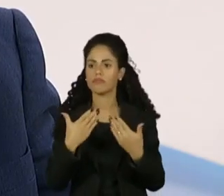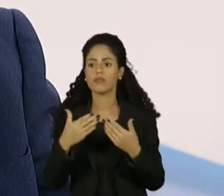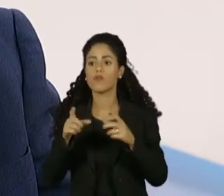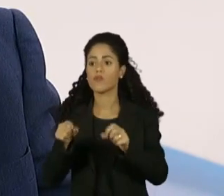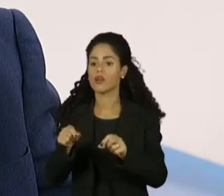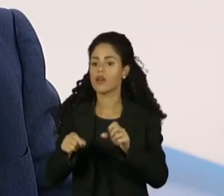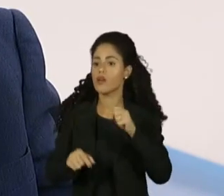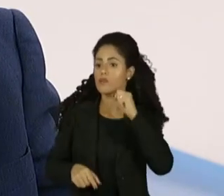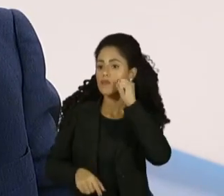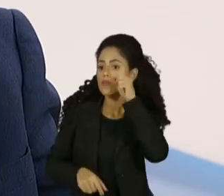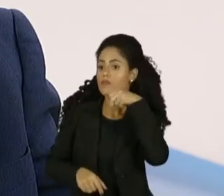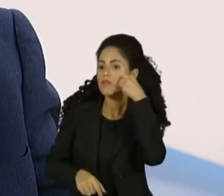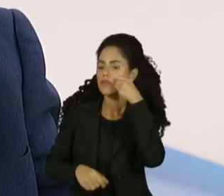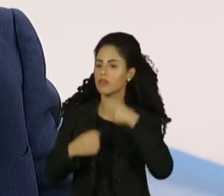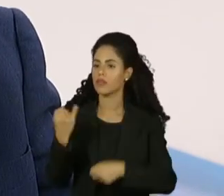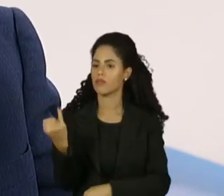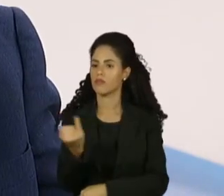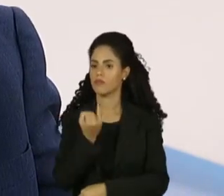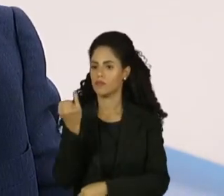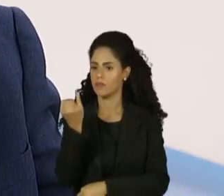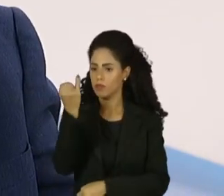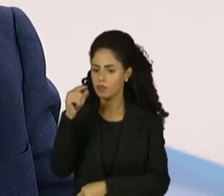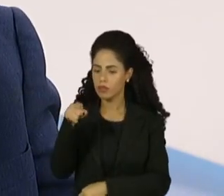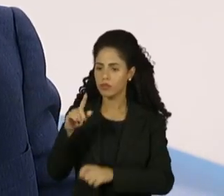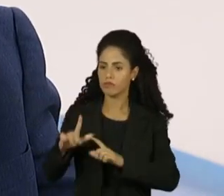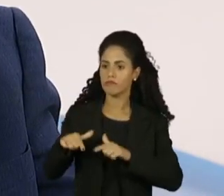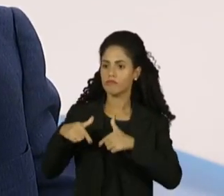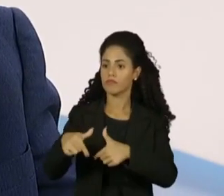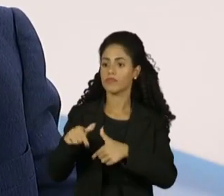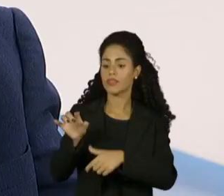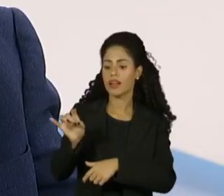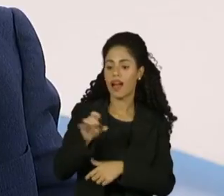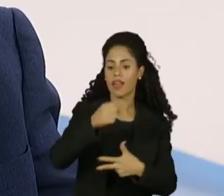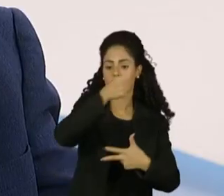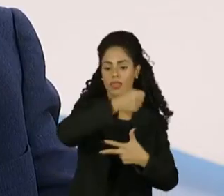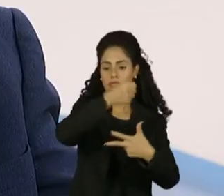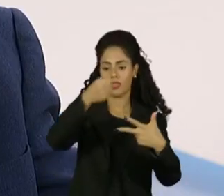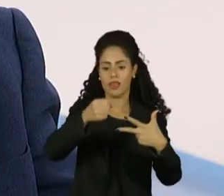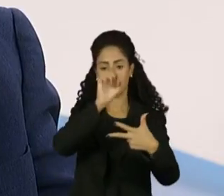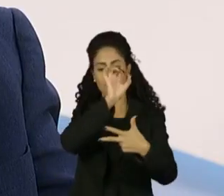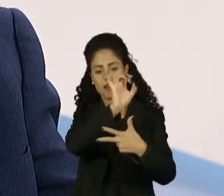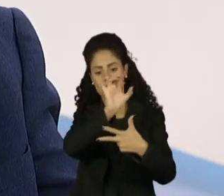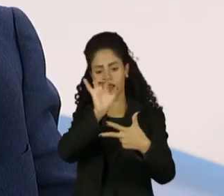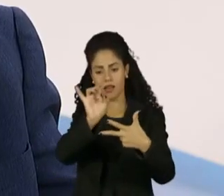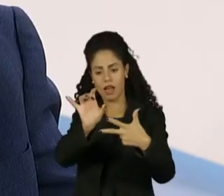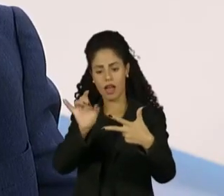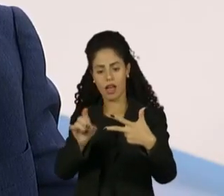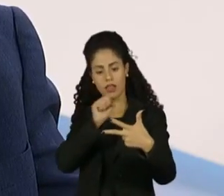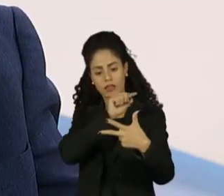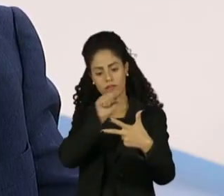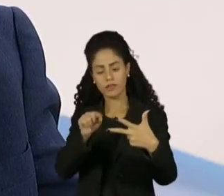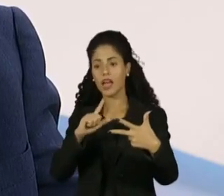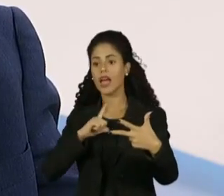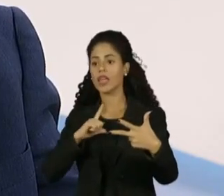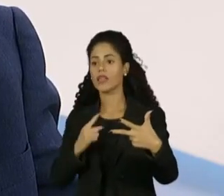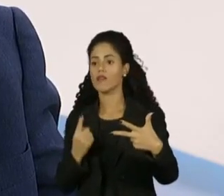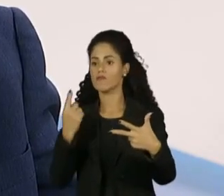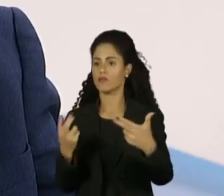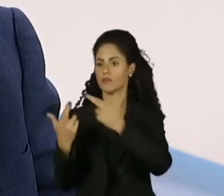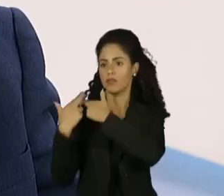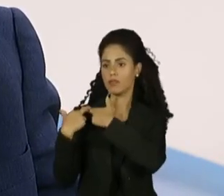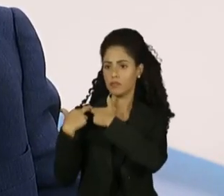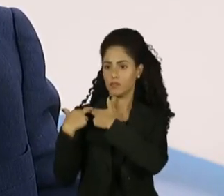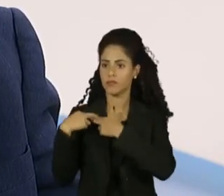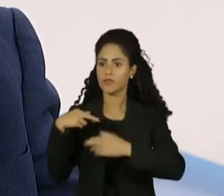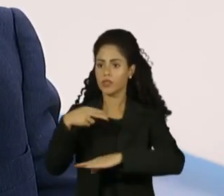o Senado ele possa fazer com que cada um dos poderes exerça, de fato, sua prerrogativa. O impeachment